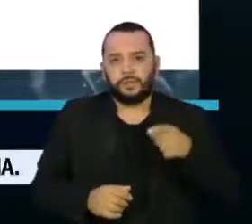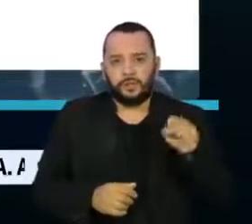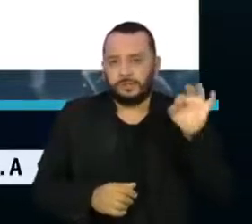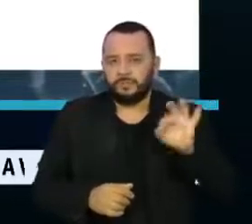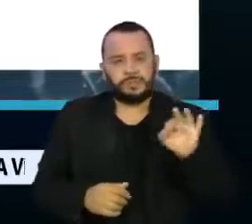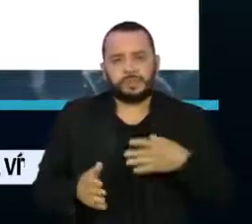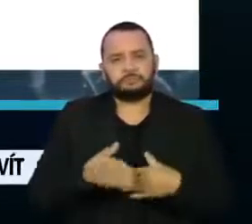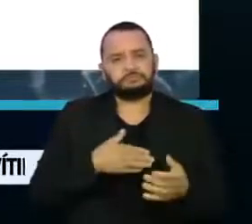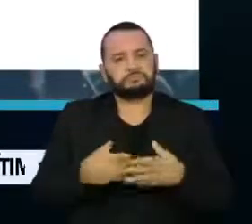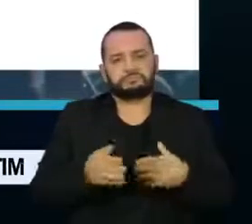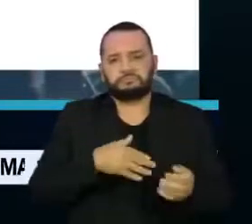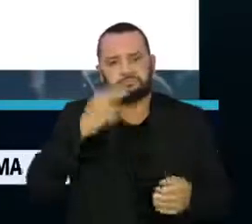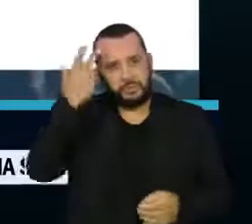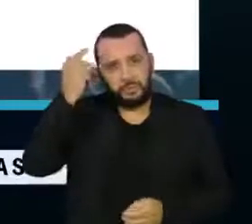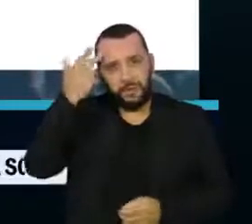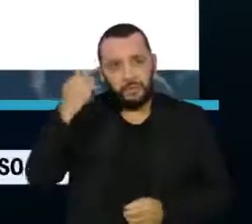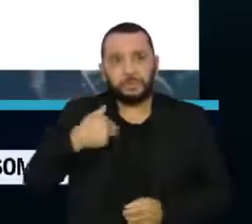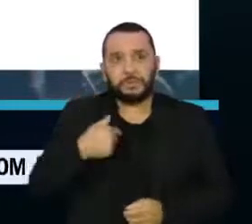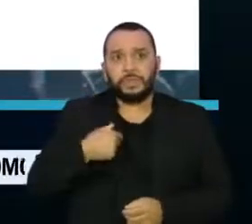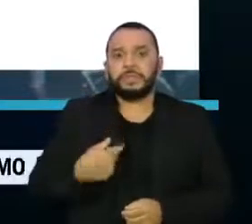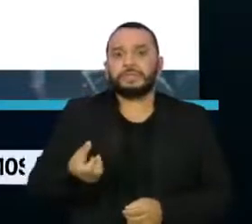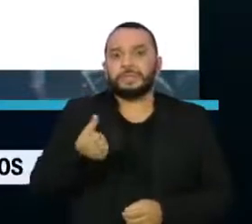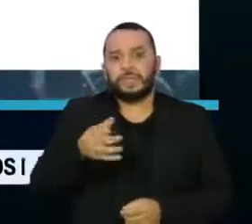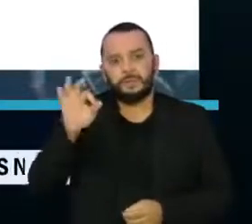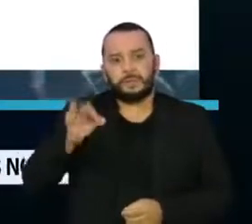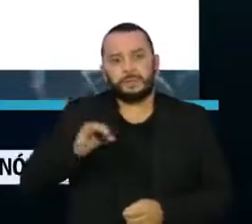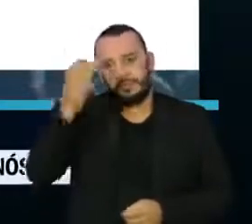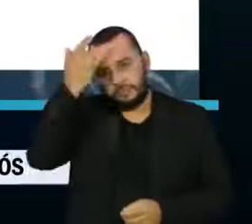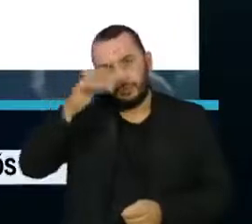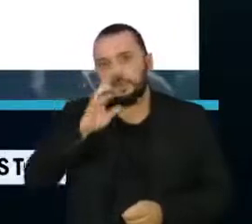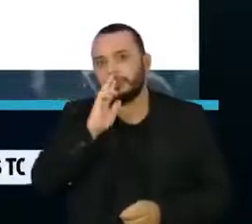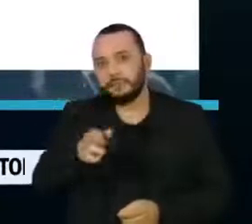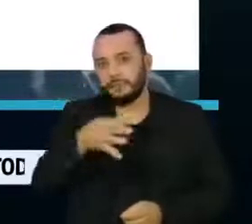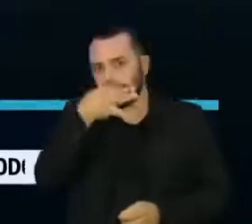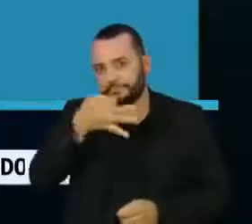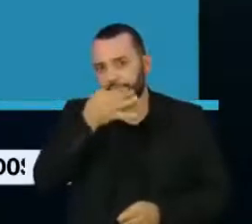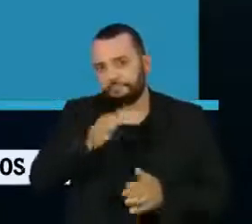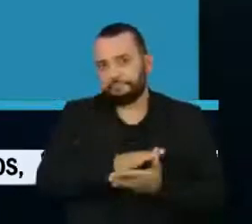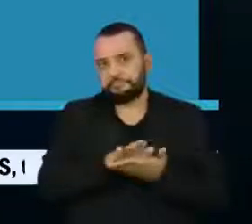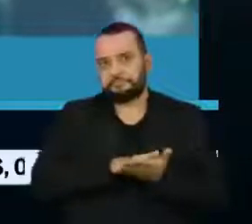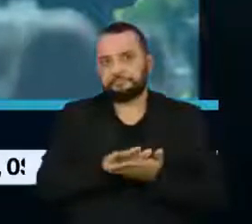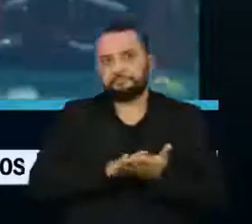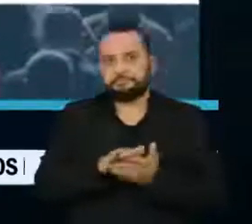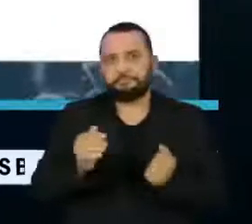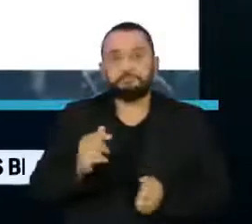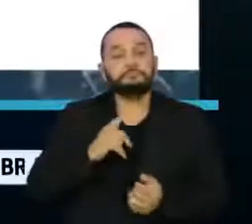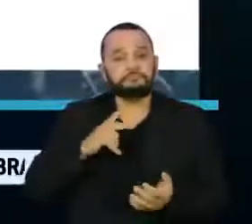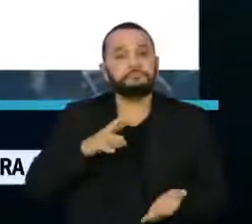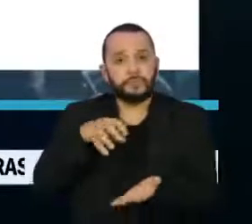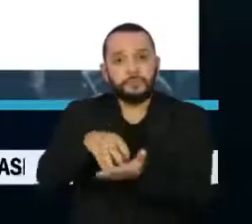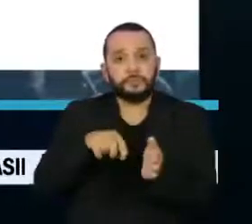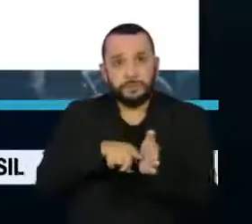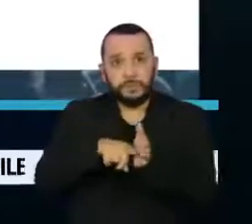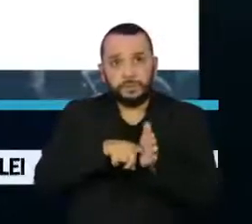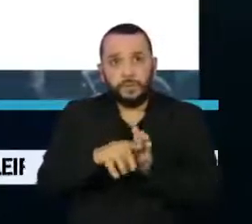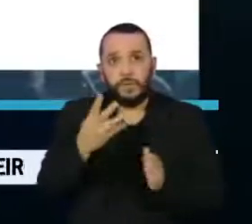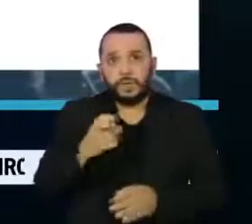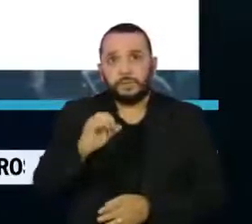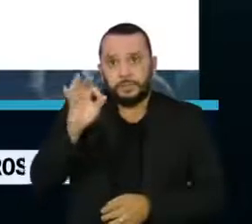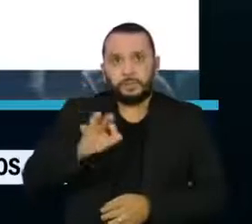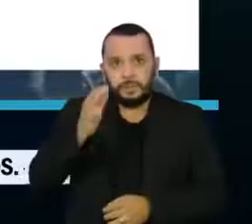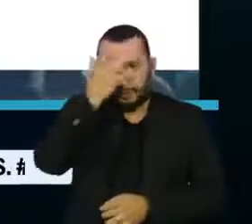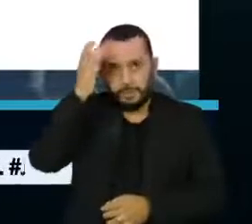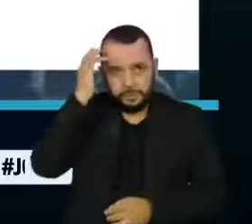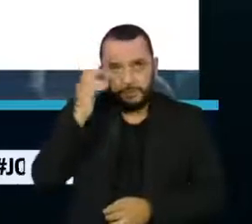7,8% é indiferente. E menos de 6% não souberam responder ou não opinaram. O Instituto também apurou que para 40%